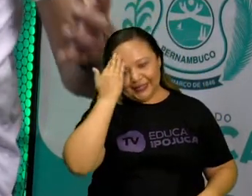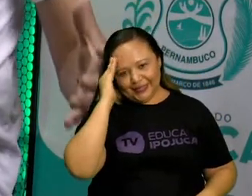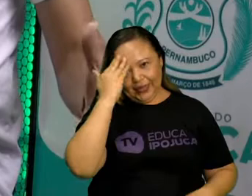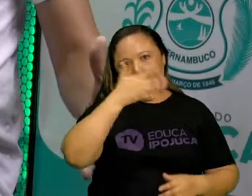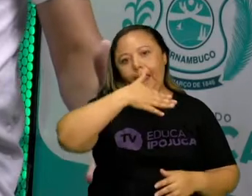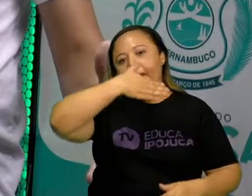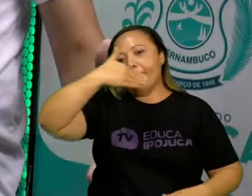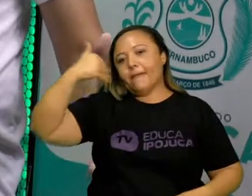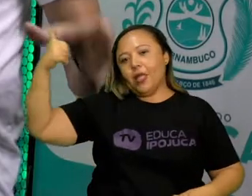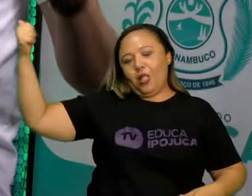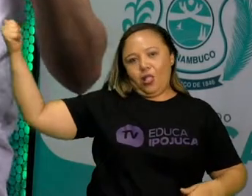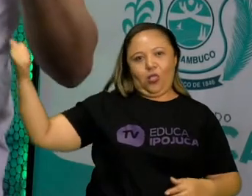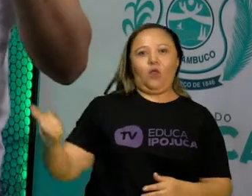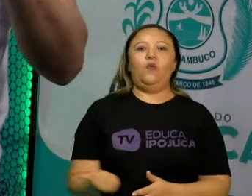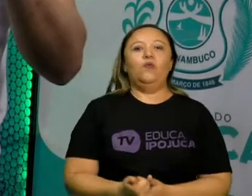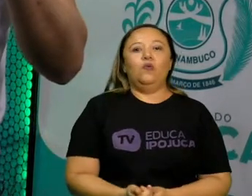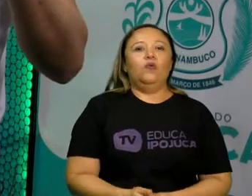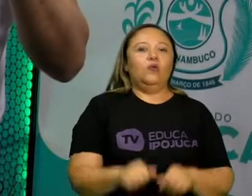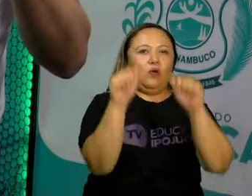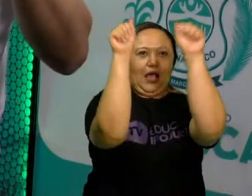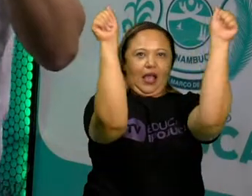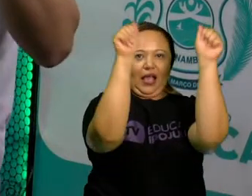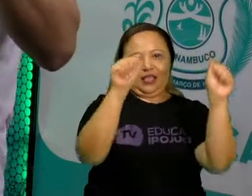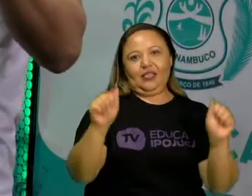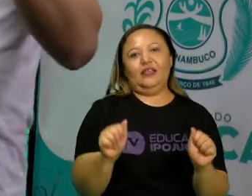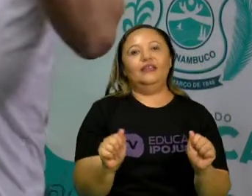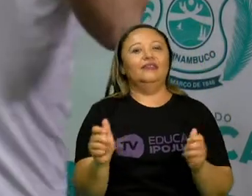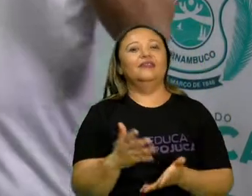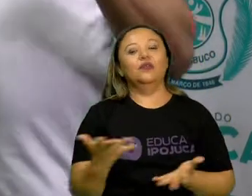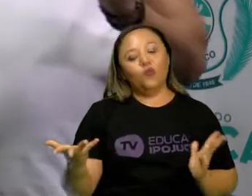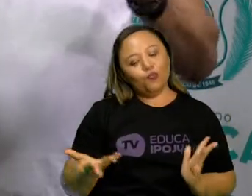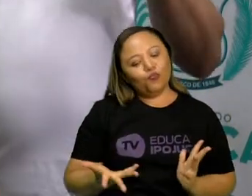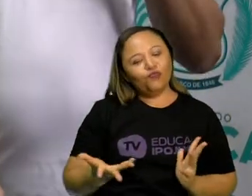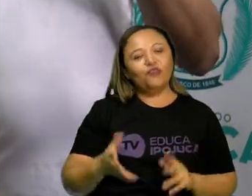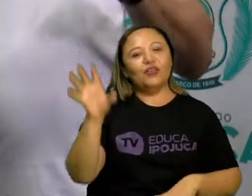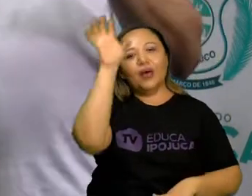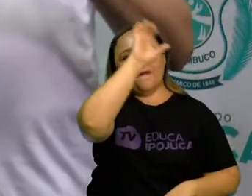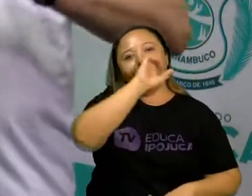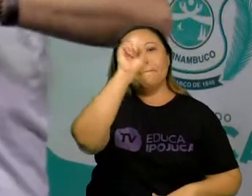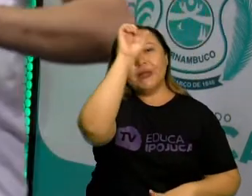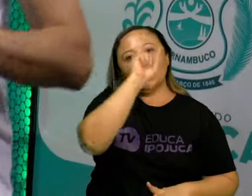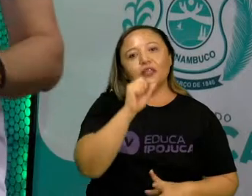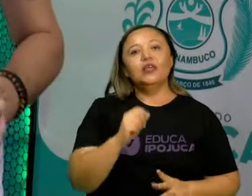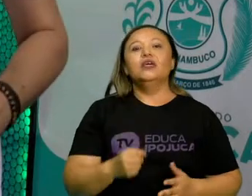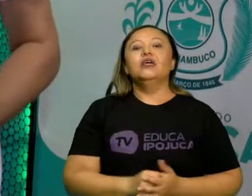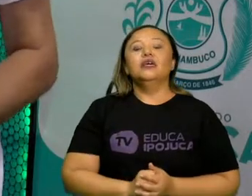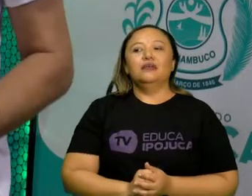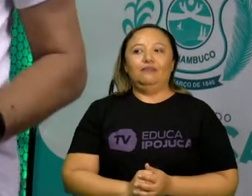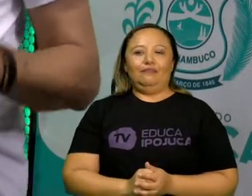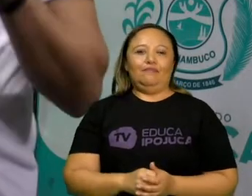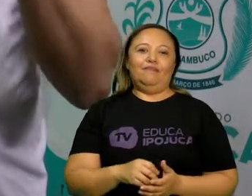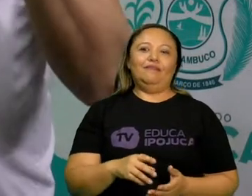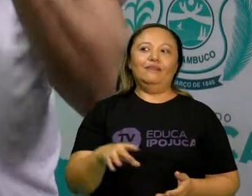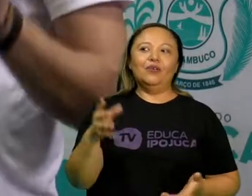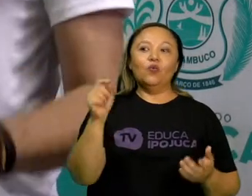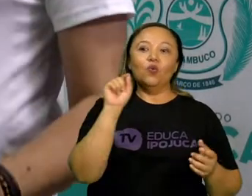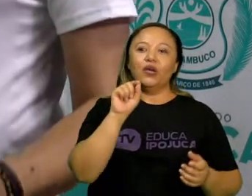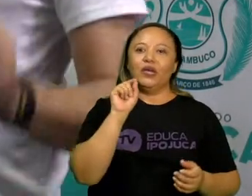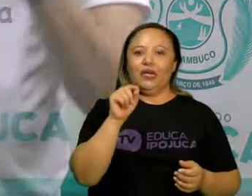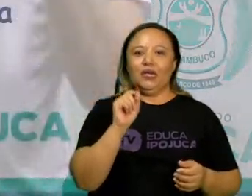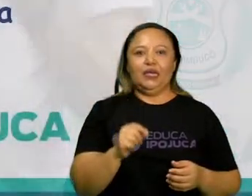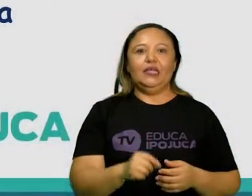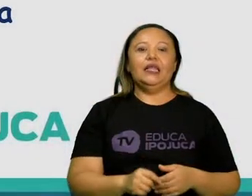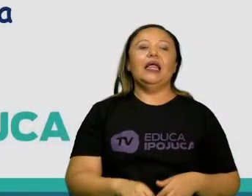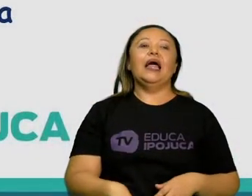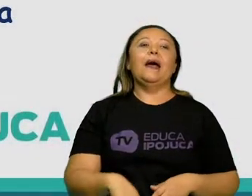coisas dar vamos nessa E hoje nós vamos falar sobre um assunto que eu gosto bastante que a